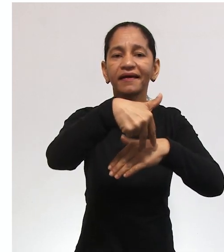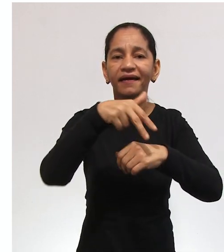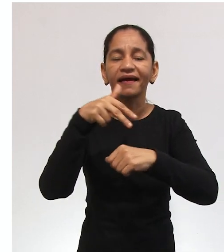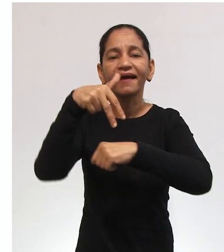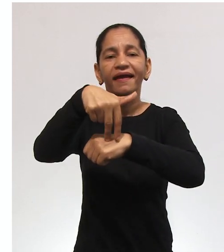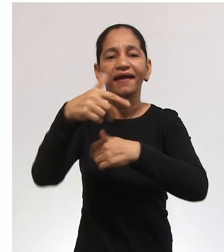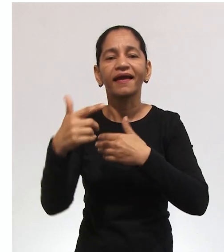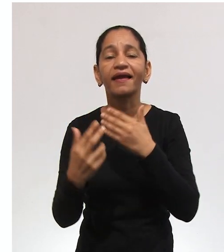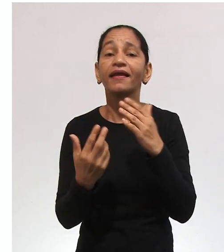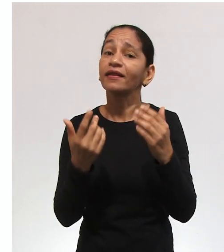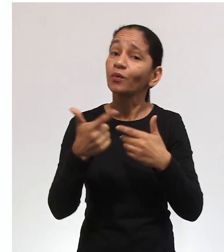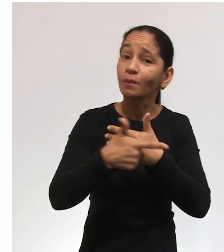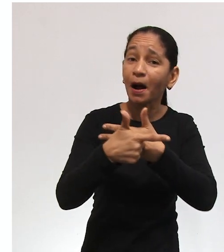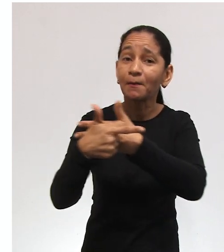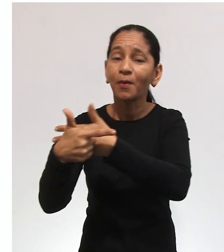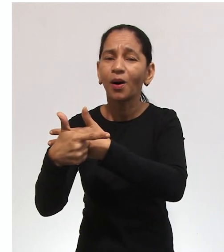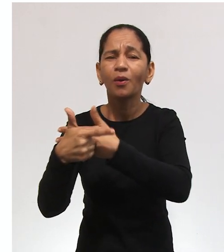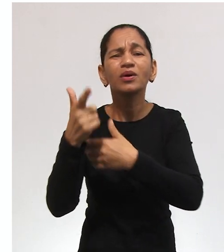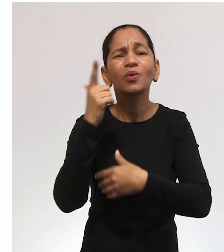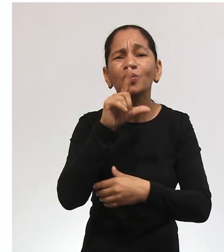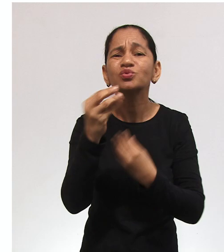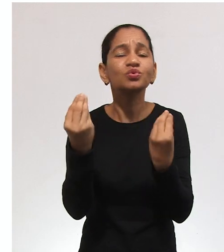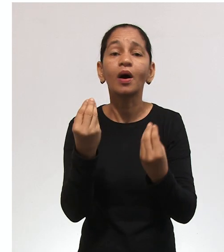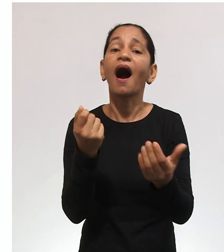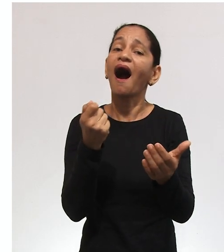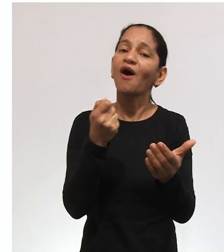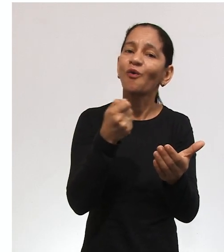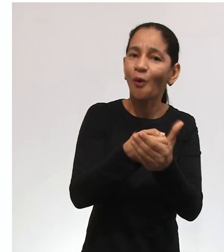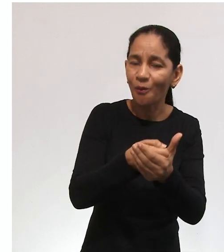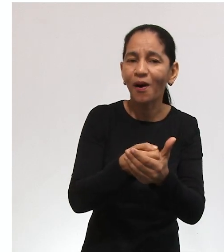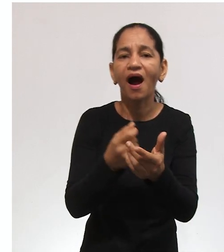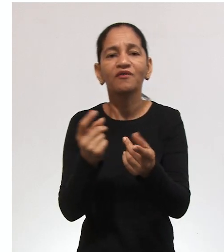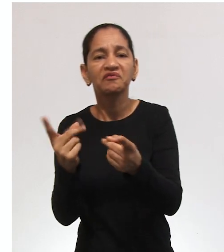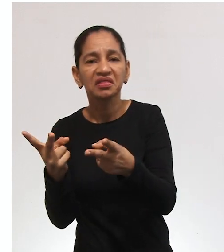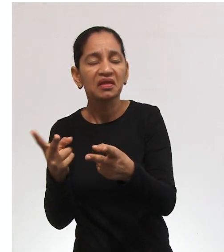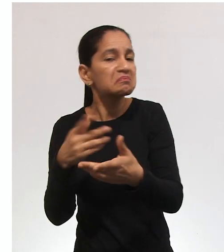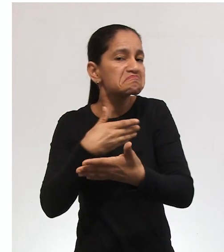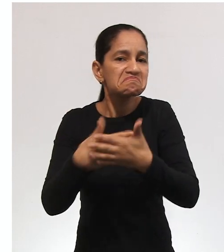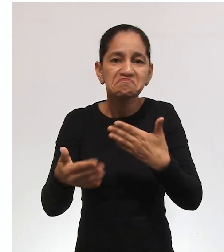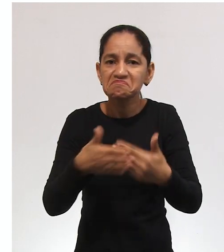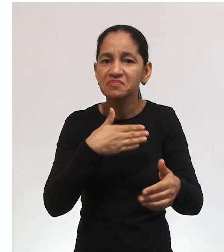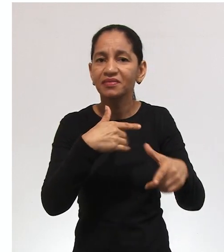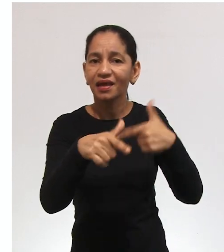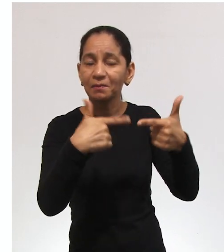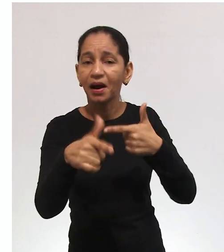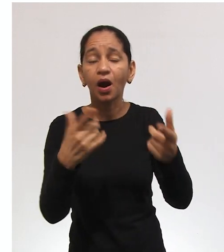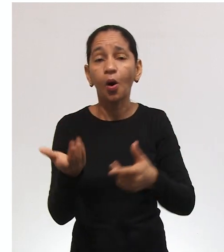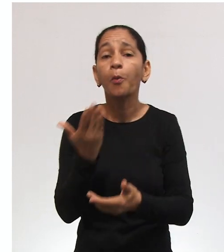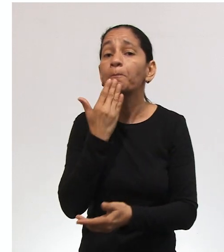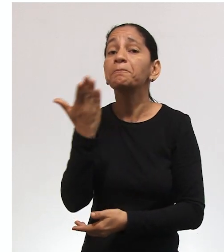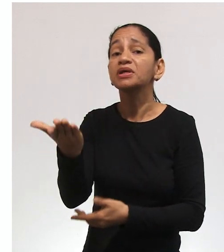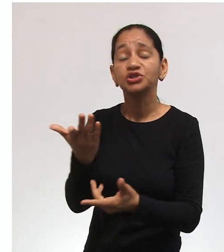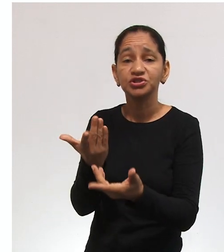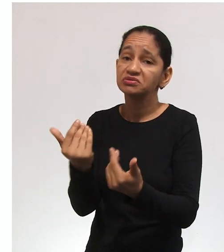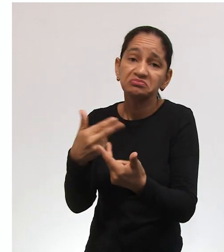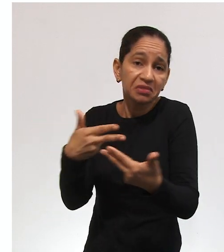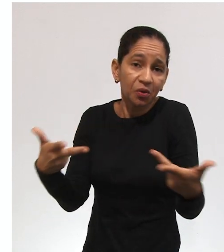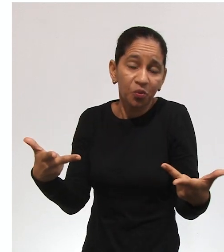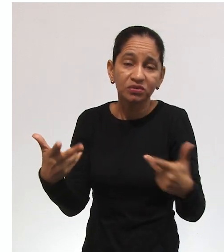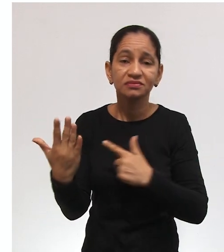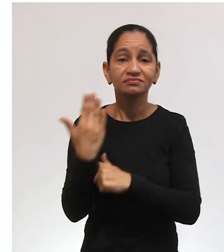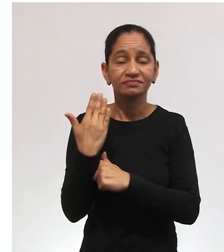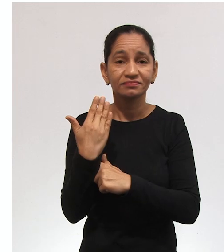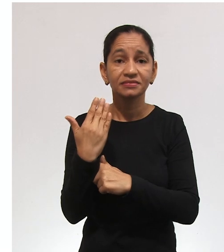que ele consegue consumir e, portanto, ser visto pelo capitalismo como um cidadão. E ele é